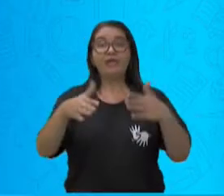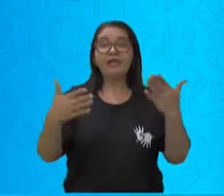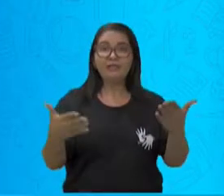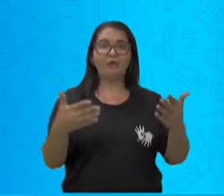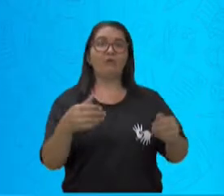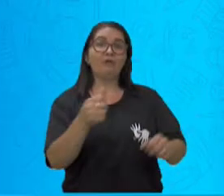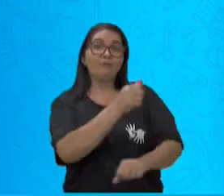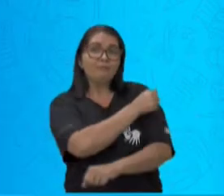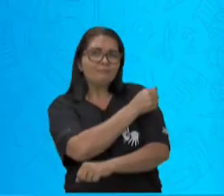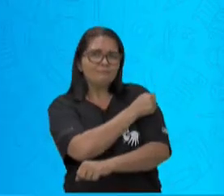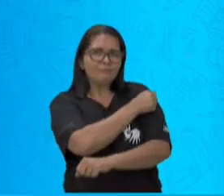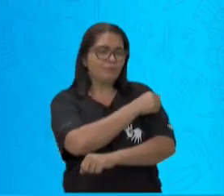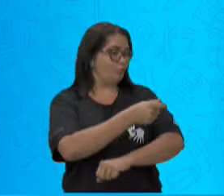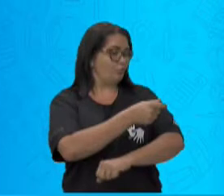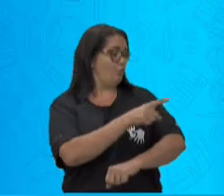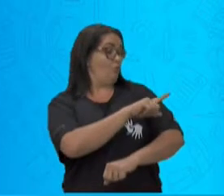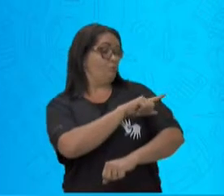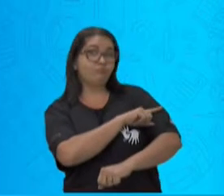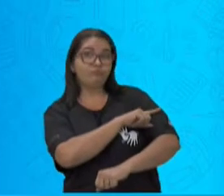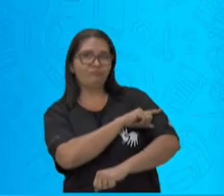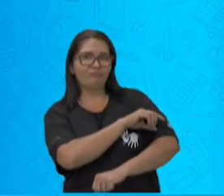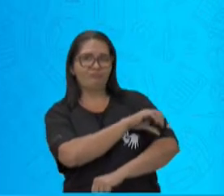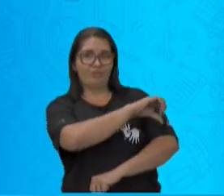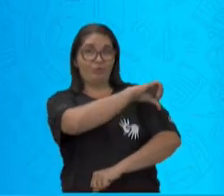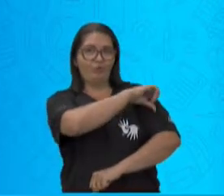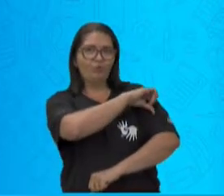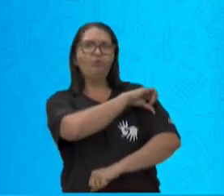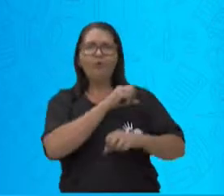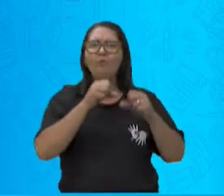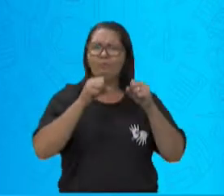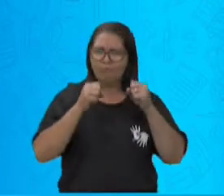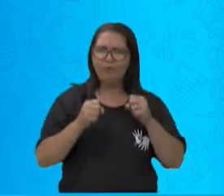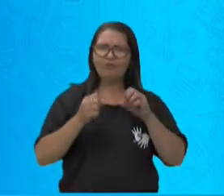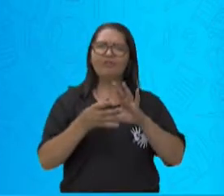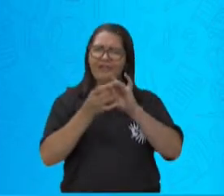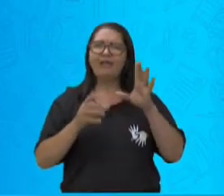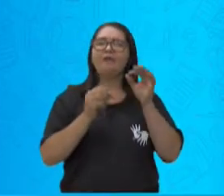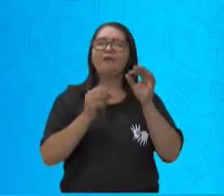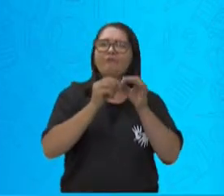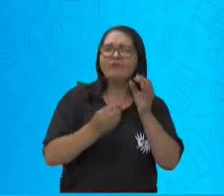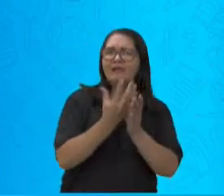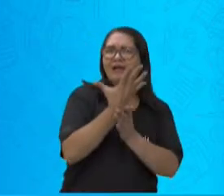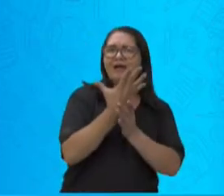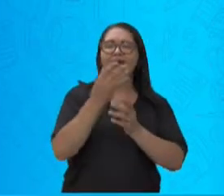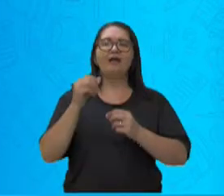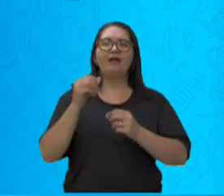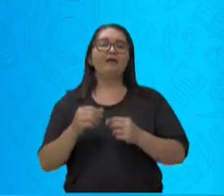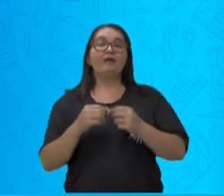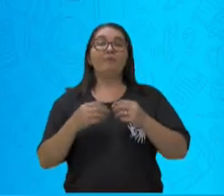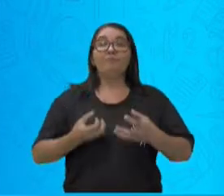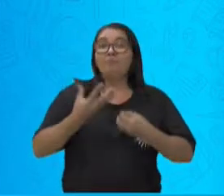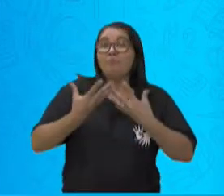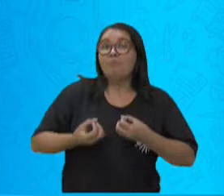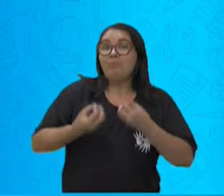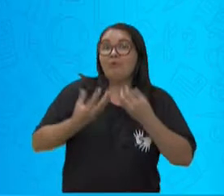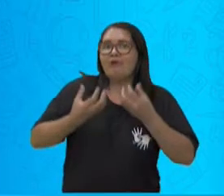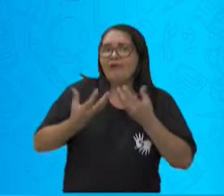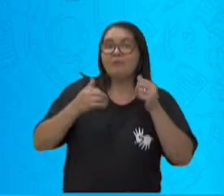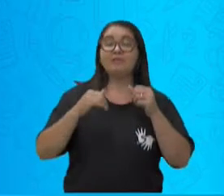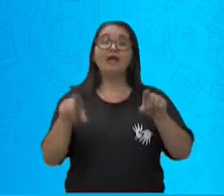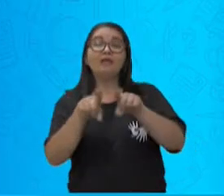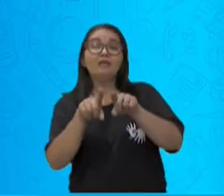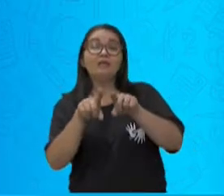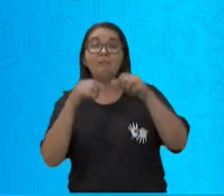poderão produzir textos nos gêneros poema ou conto. Alunos do 9º ano do ensino fundamental e do